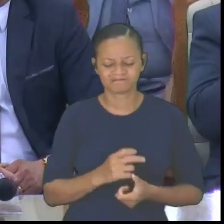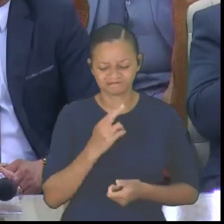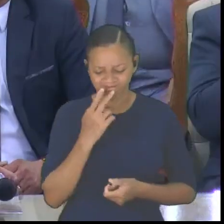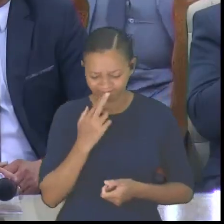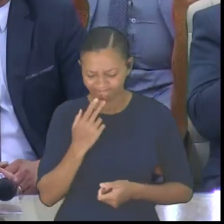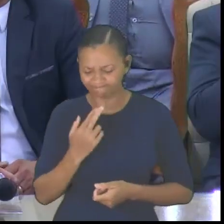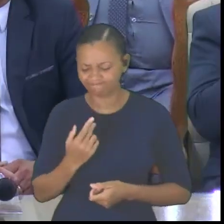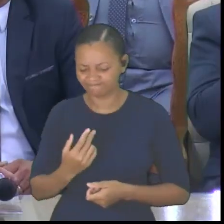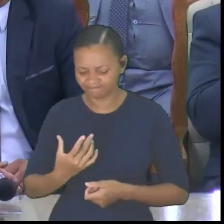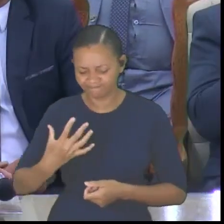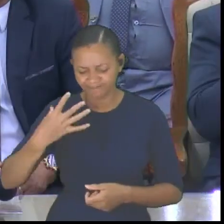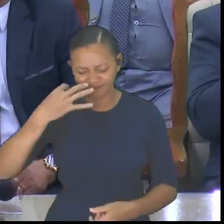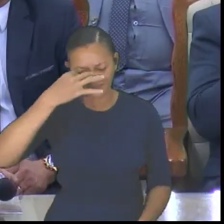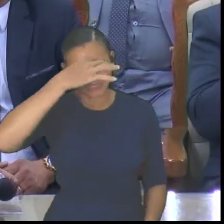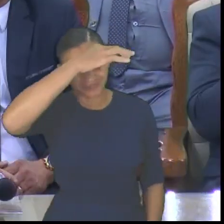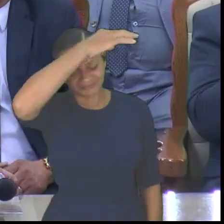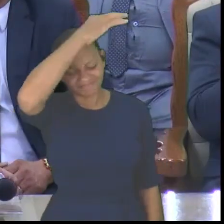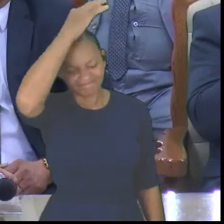Barashúria.